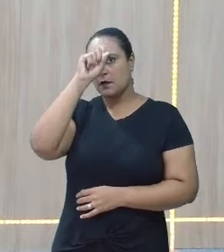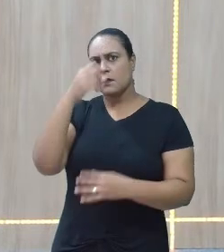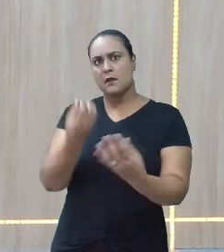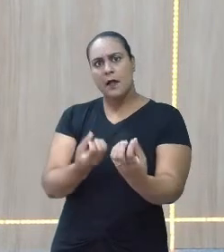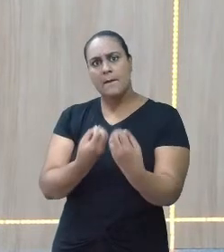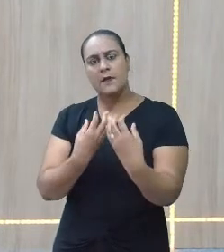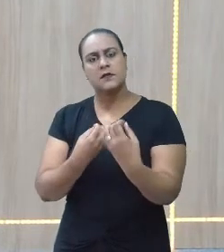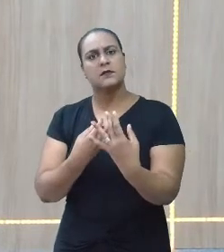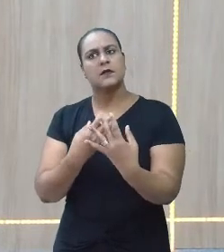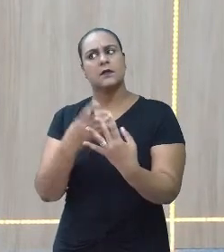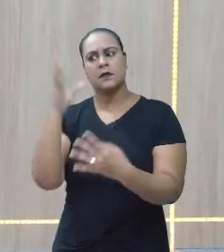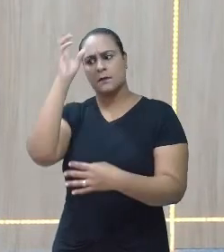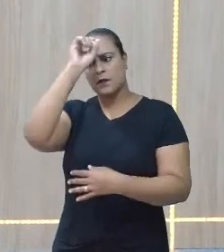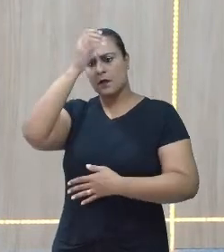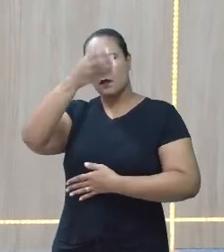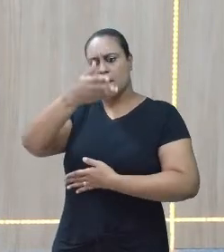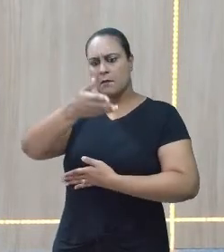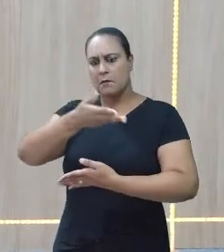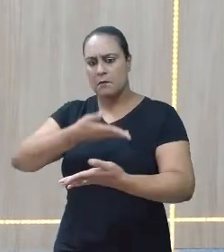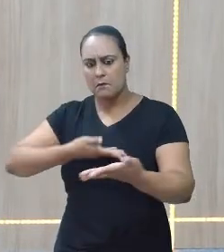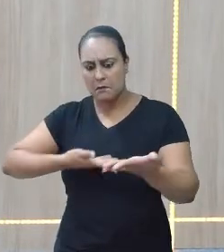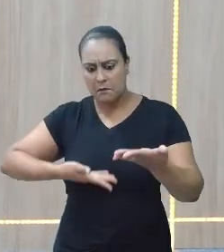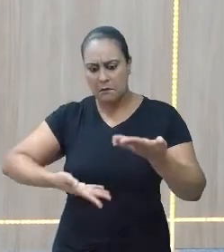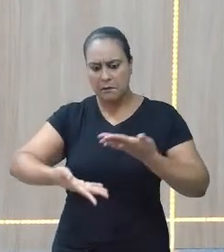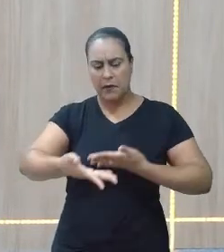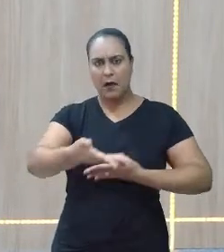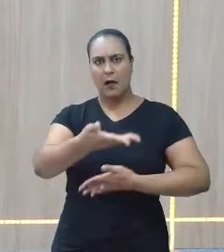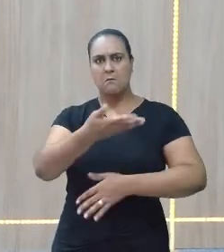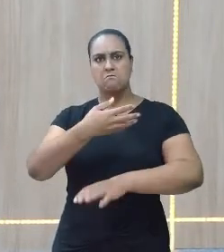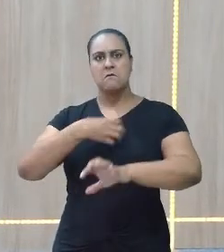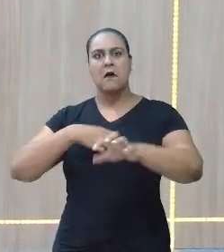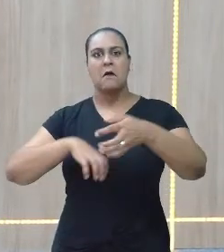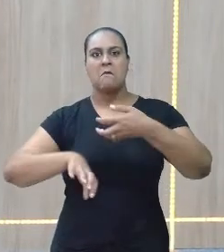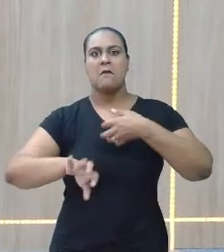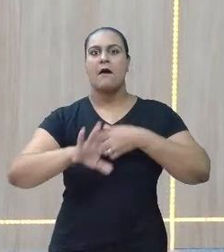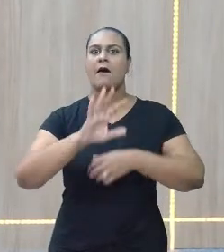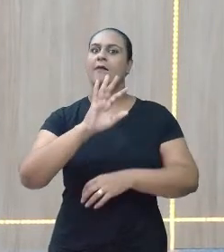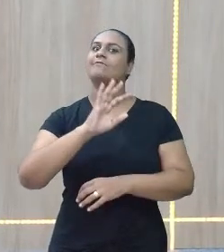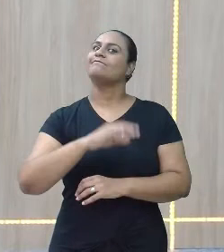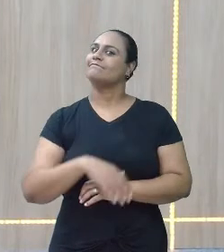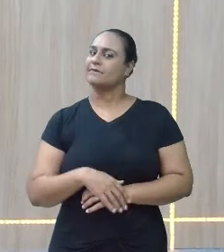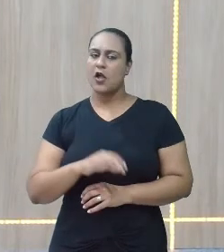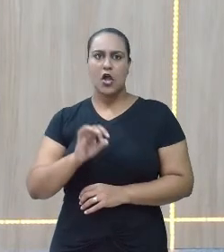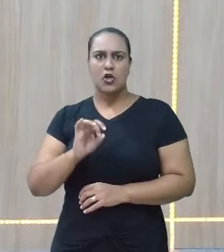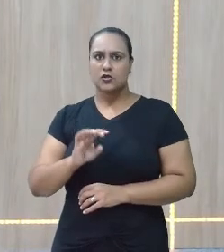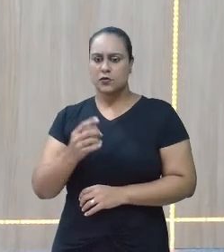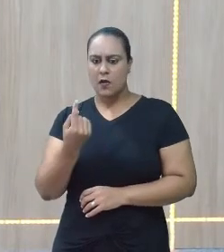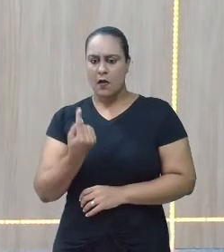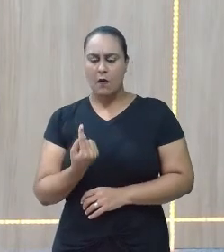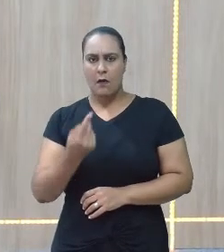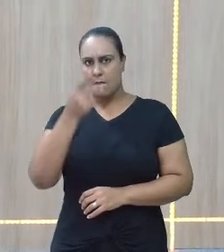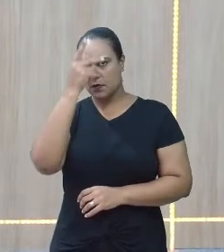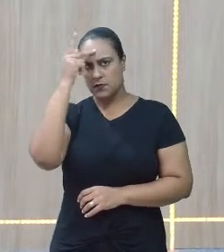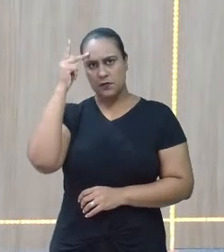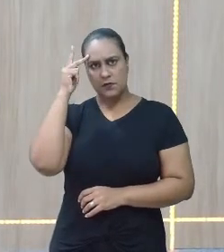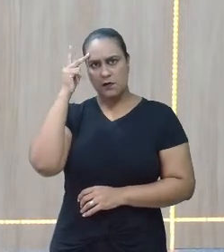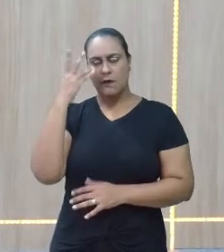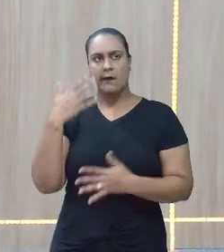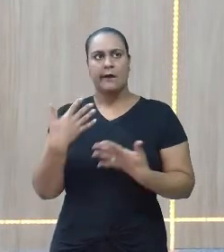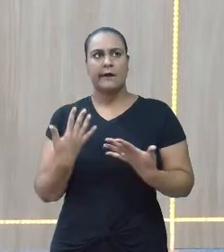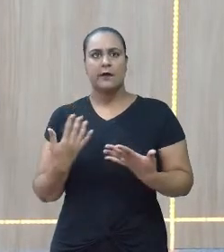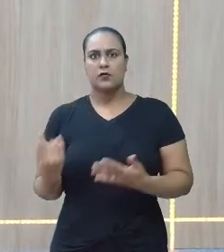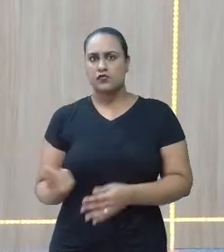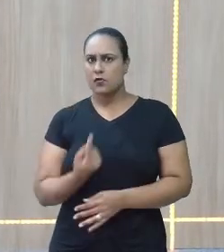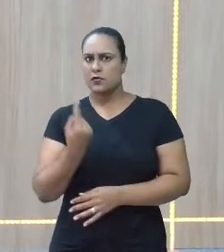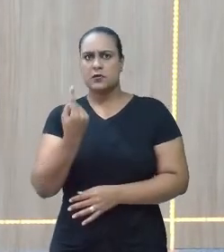ensinando a aprender aquele processo bem, aquela troca de conhecimentos, tá? Não temos só uma pessoa como é que eu posso dizer